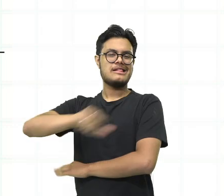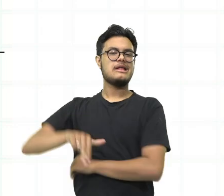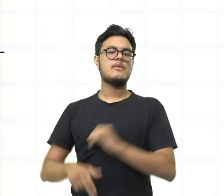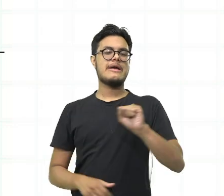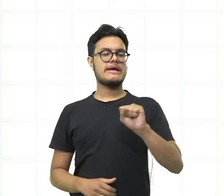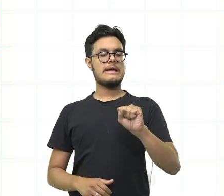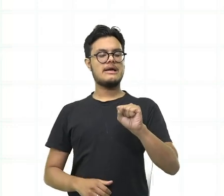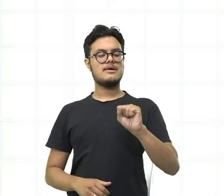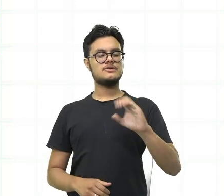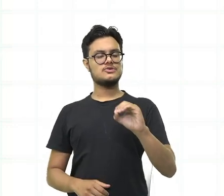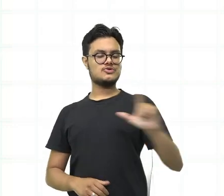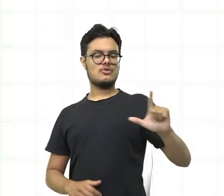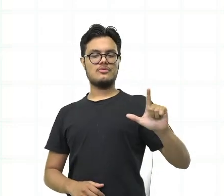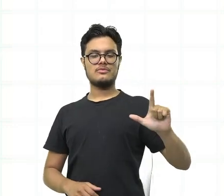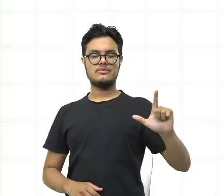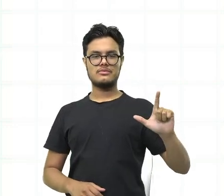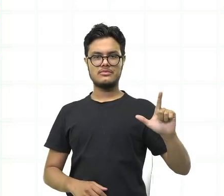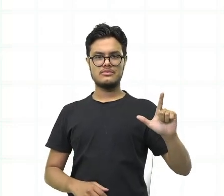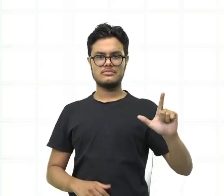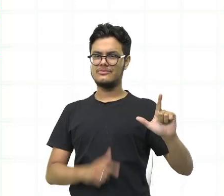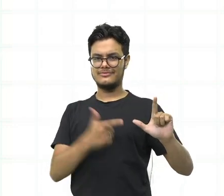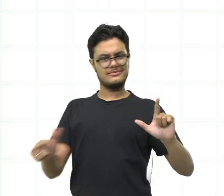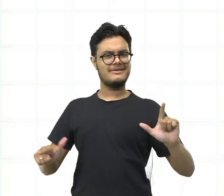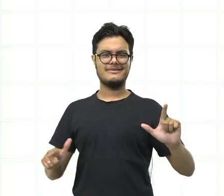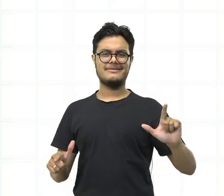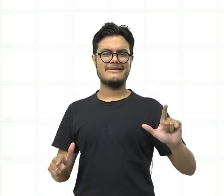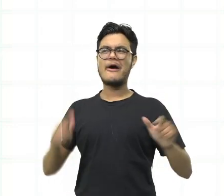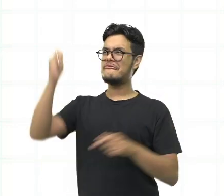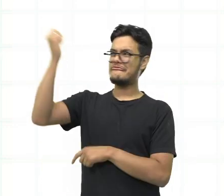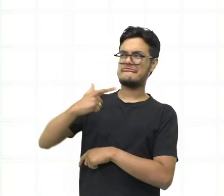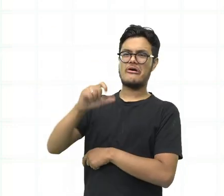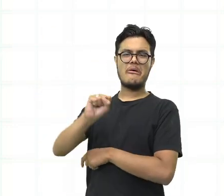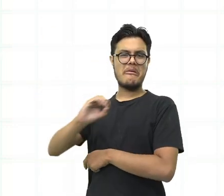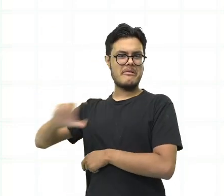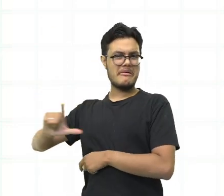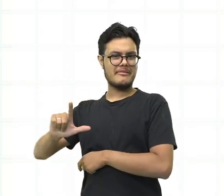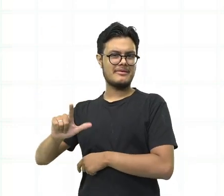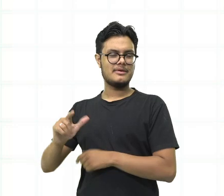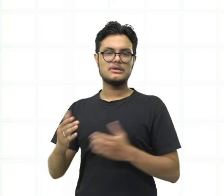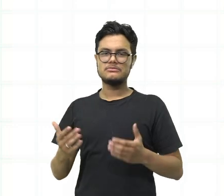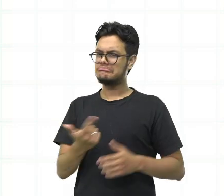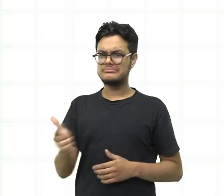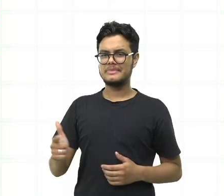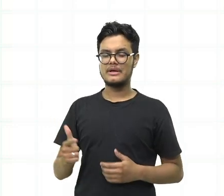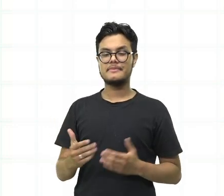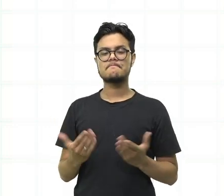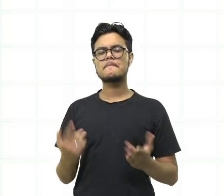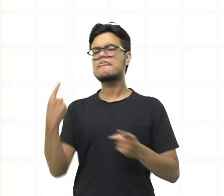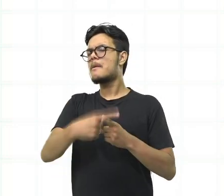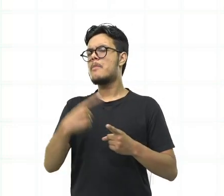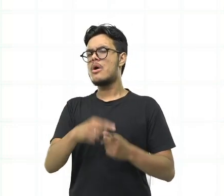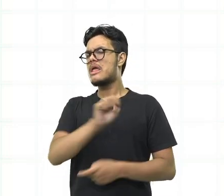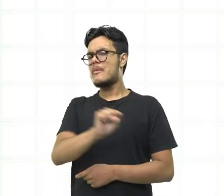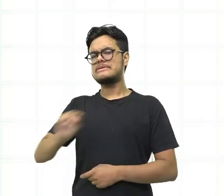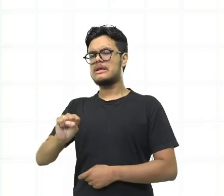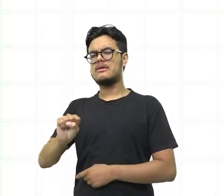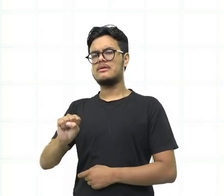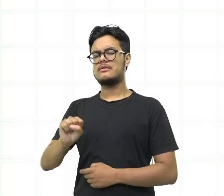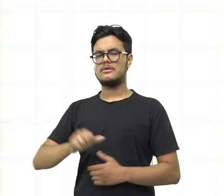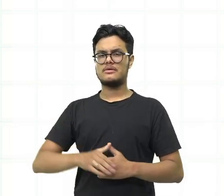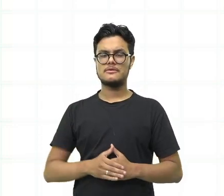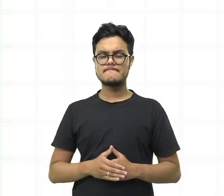SS. Não existe isso aqui, né, gente? Não tem isso, né? E aí, por que tem um outro S aqui,